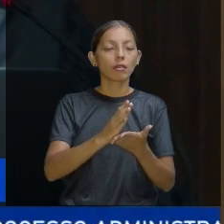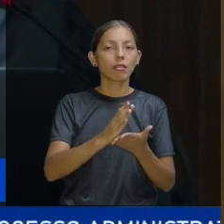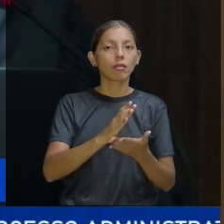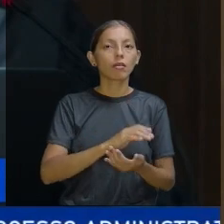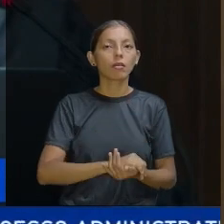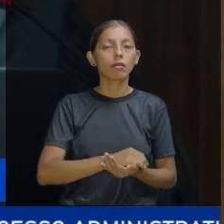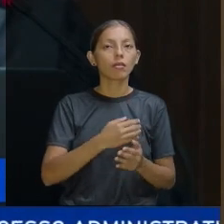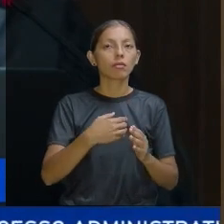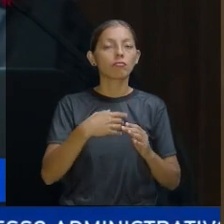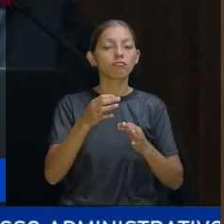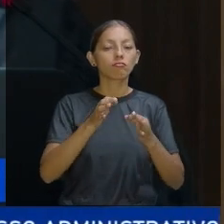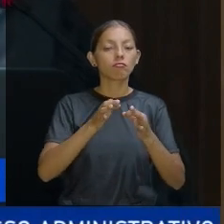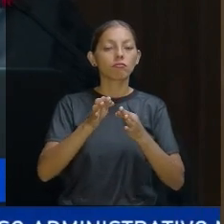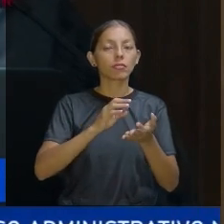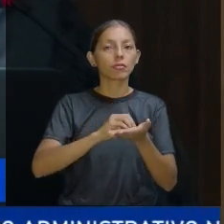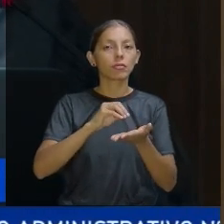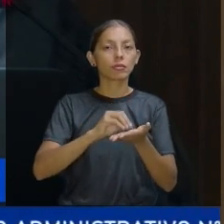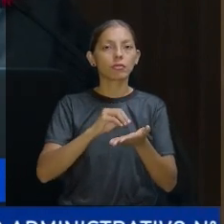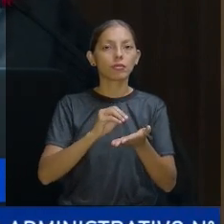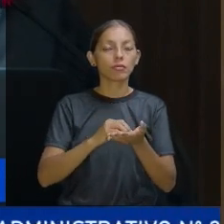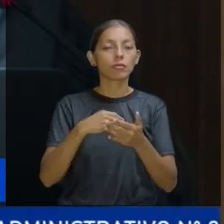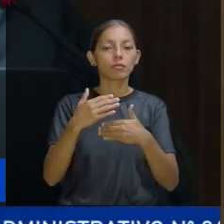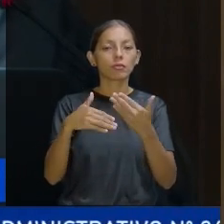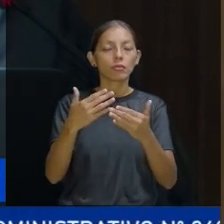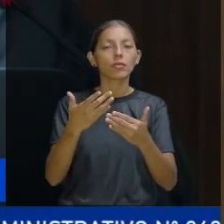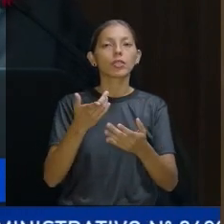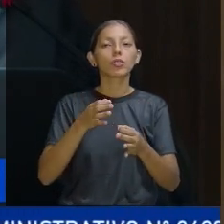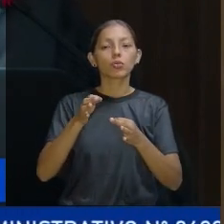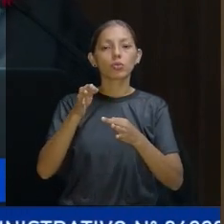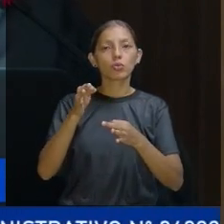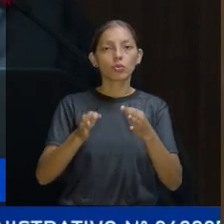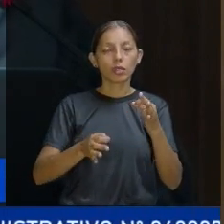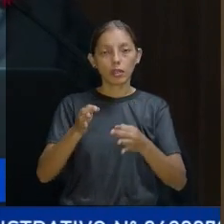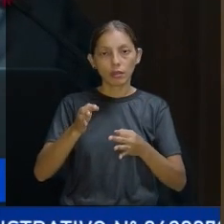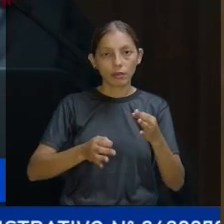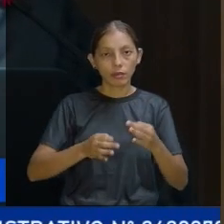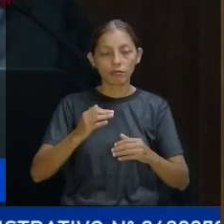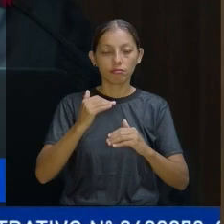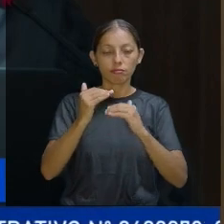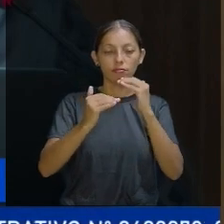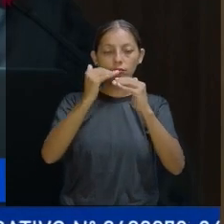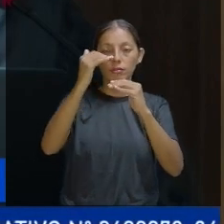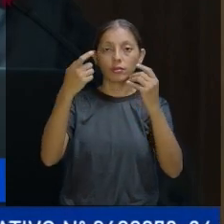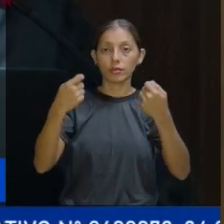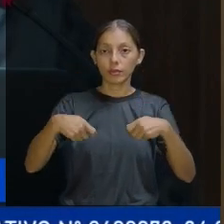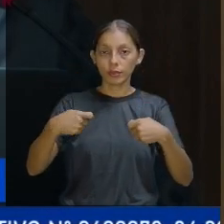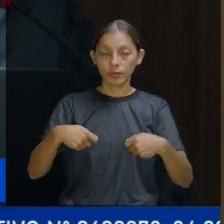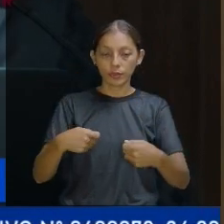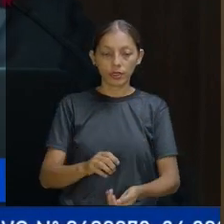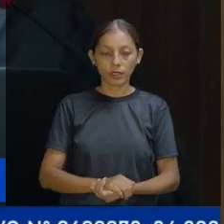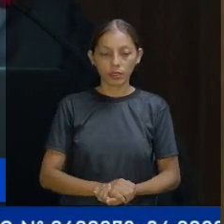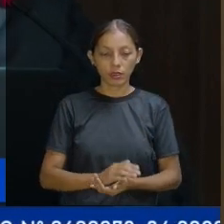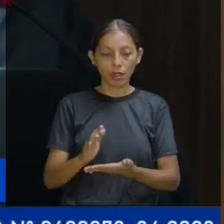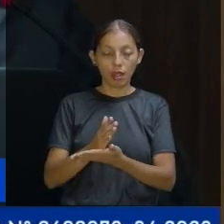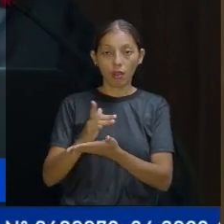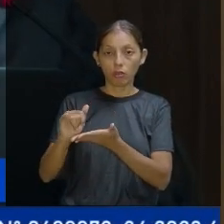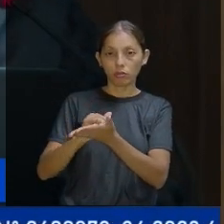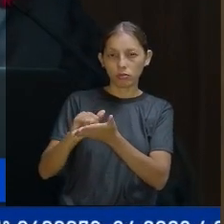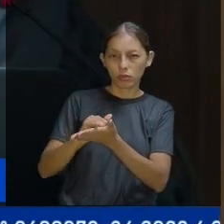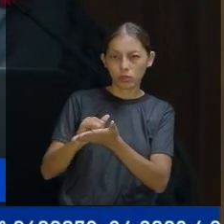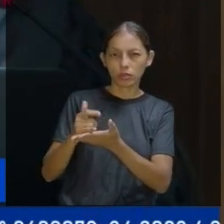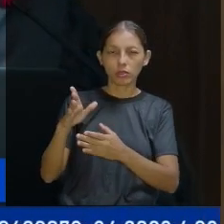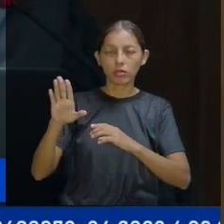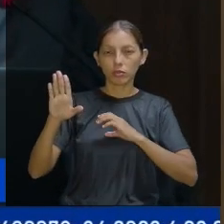competências para conhecimento, processamento e julgamento dos processos de registro de candidatura, pesquisas